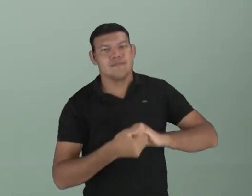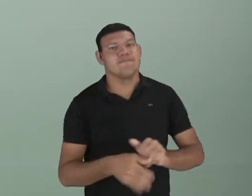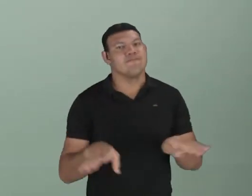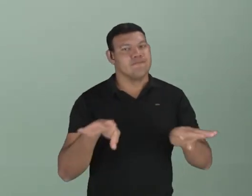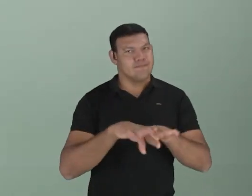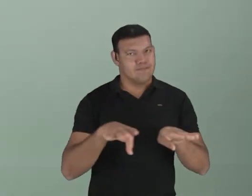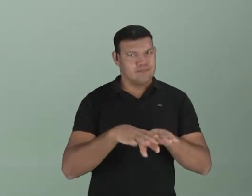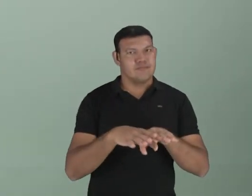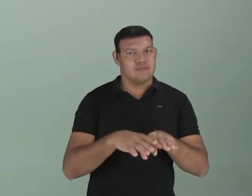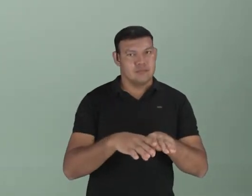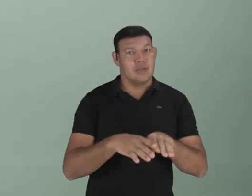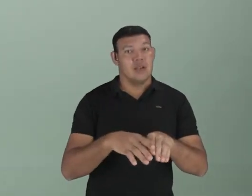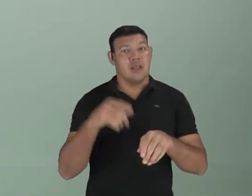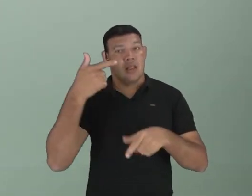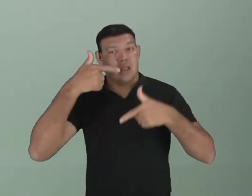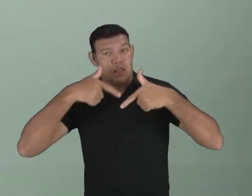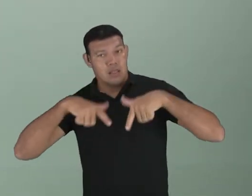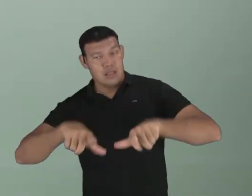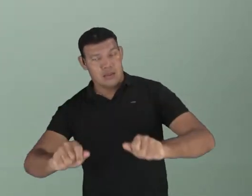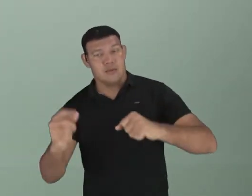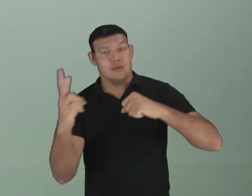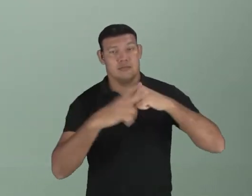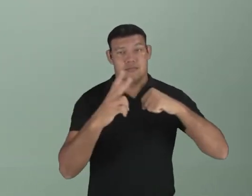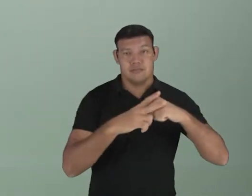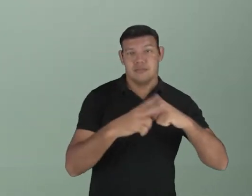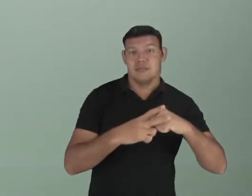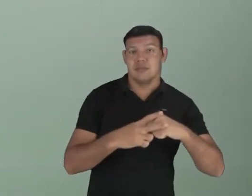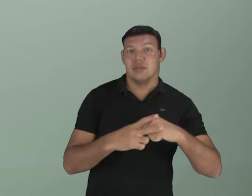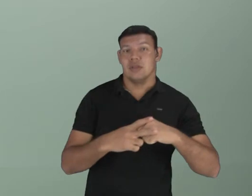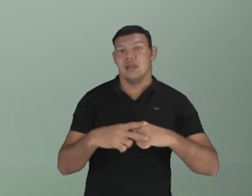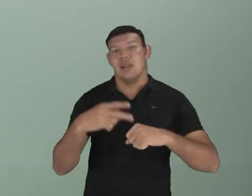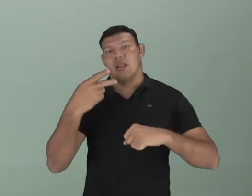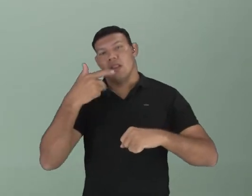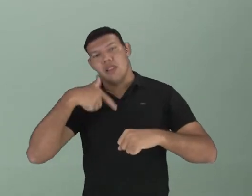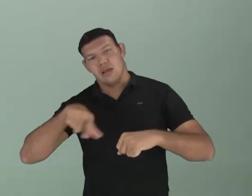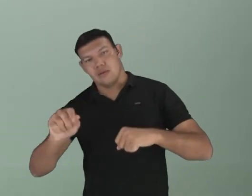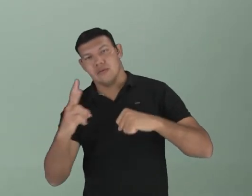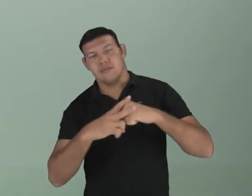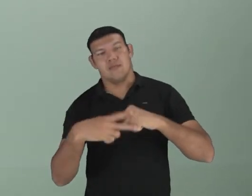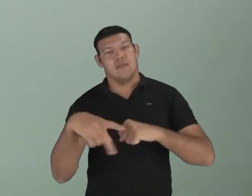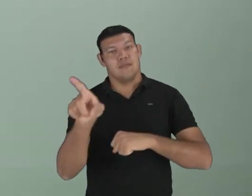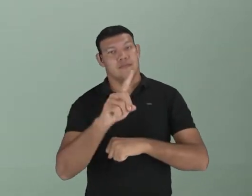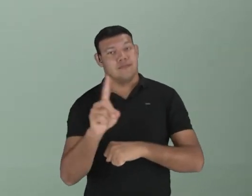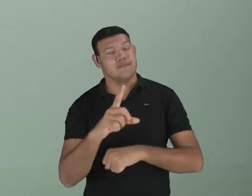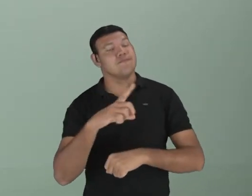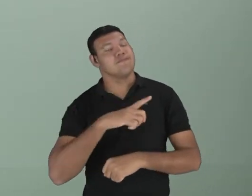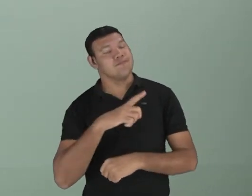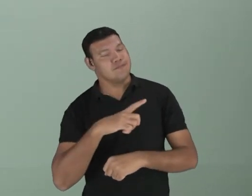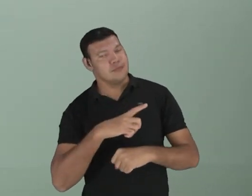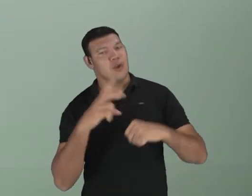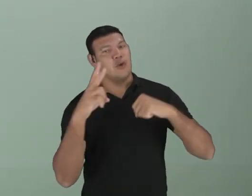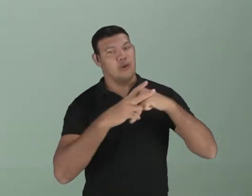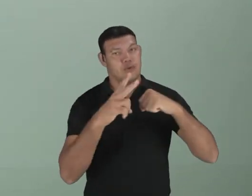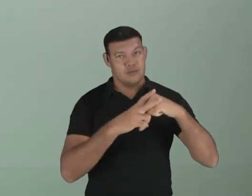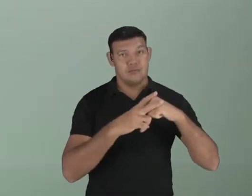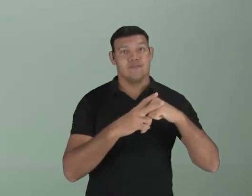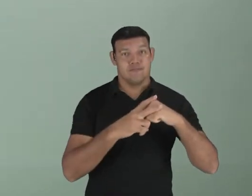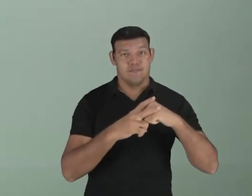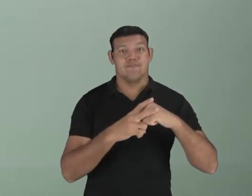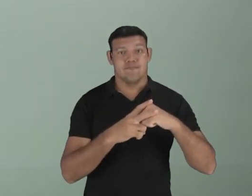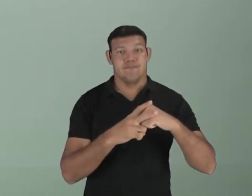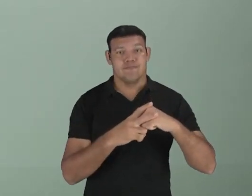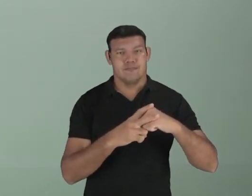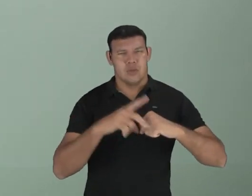nós temos linguagem verbal, não verbal, e nós temos aqui alguns verbos que estão conjugados no